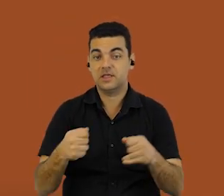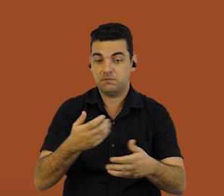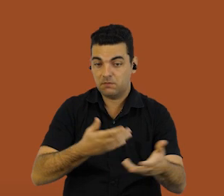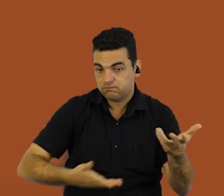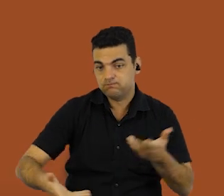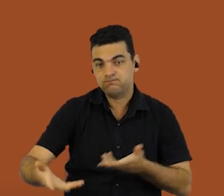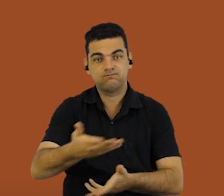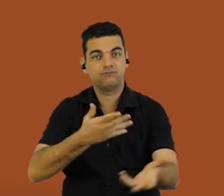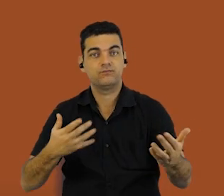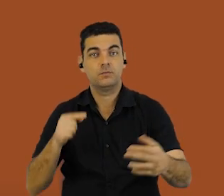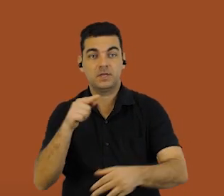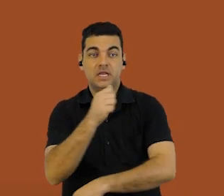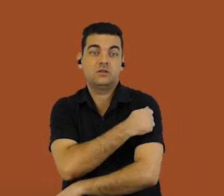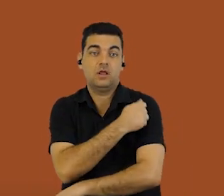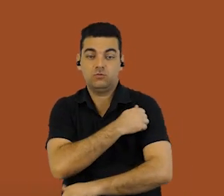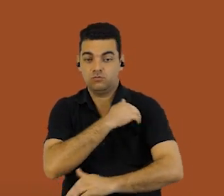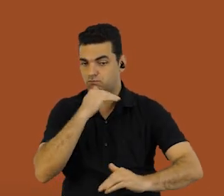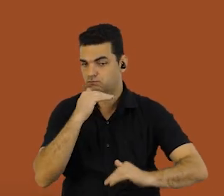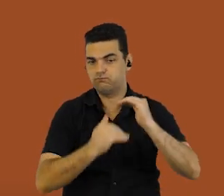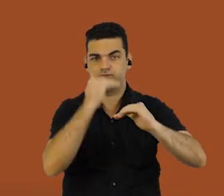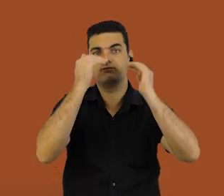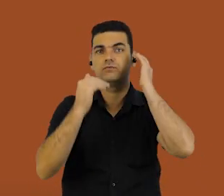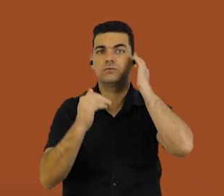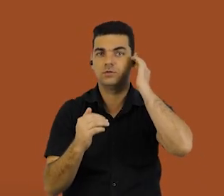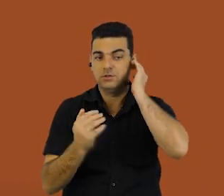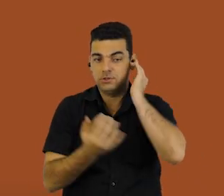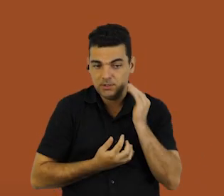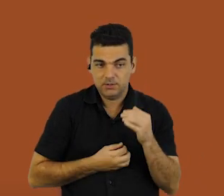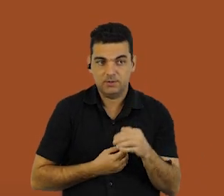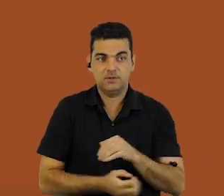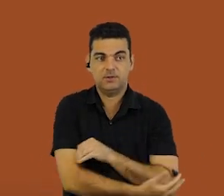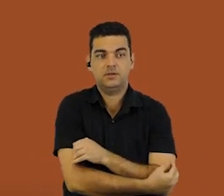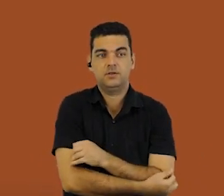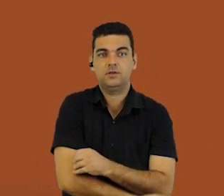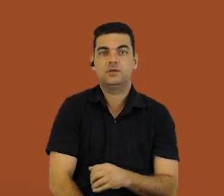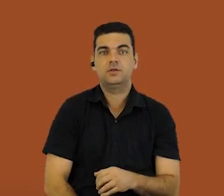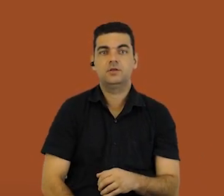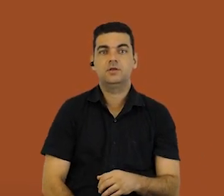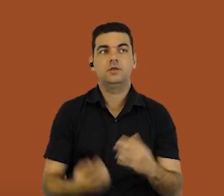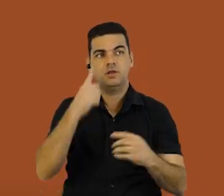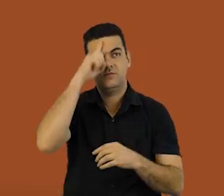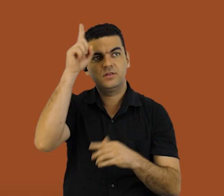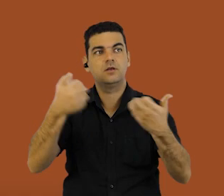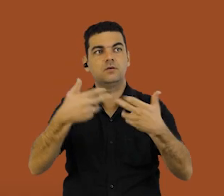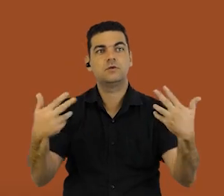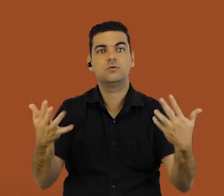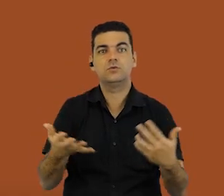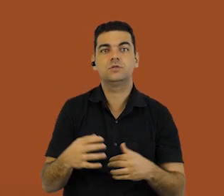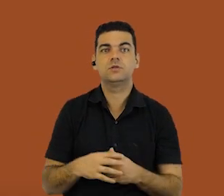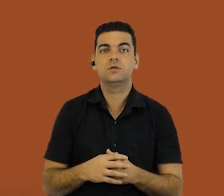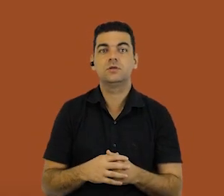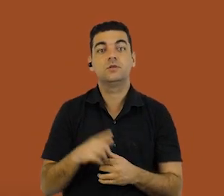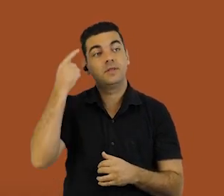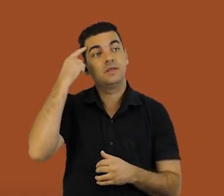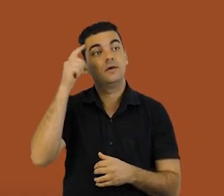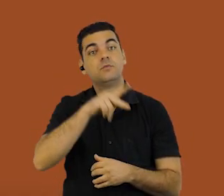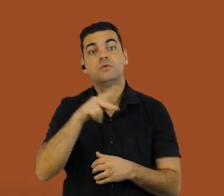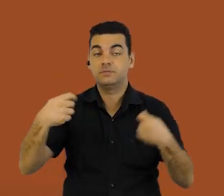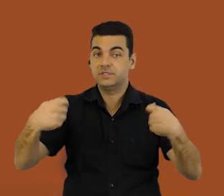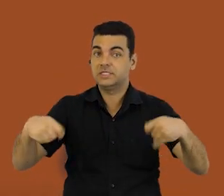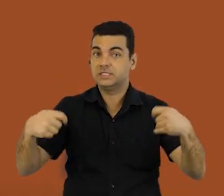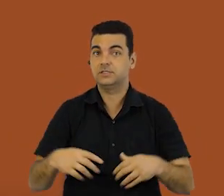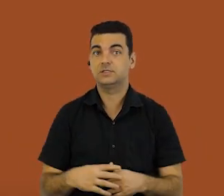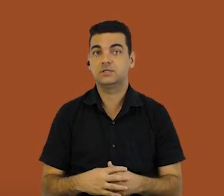possibilitar aos estudantes o desenvolvimento de uma inventividade, de uma criatividade. Então, é necessário que o professor